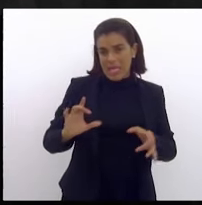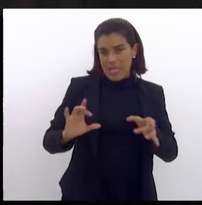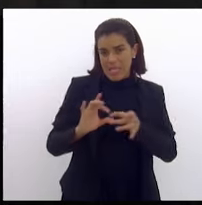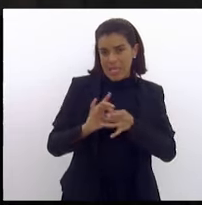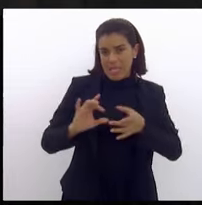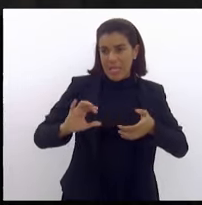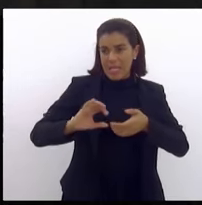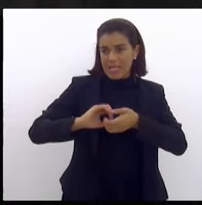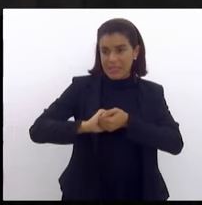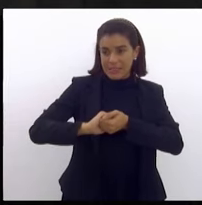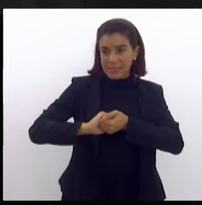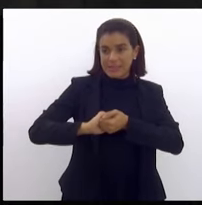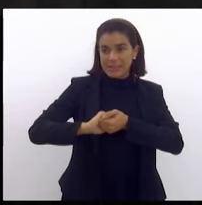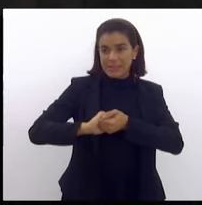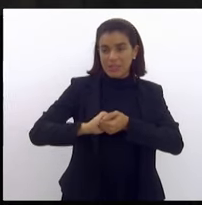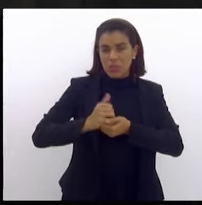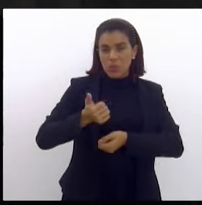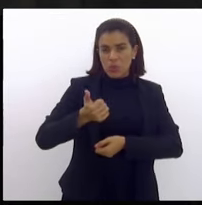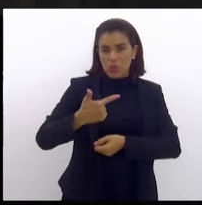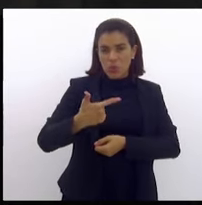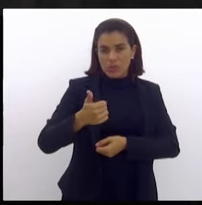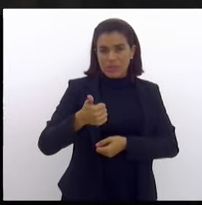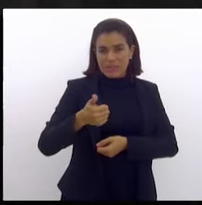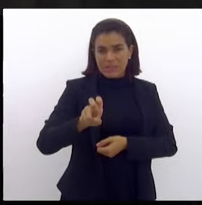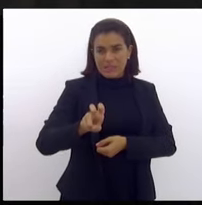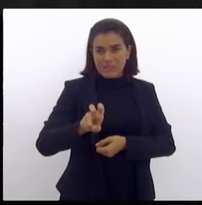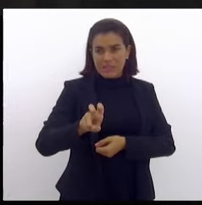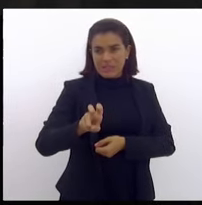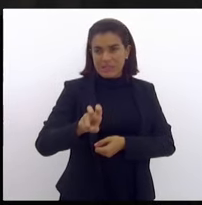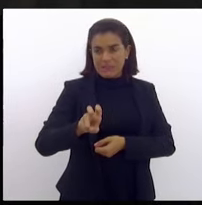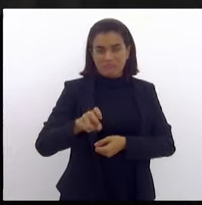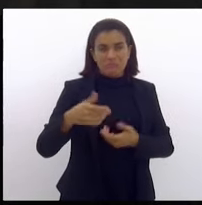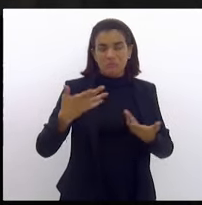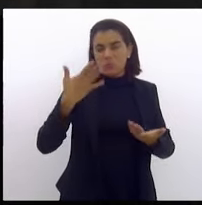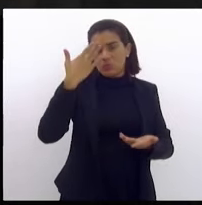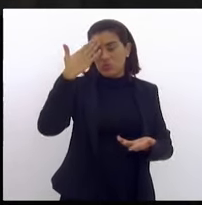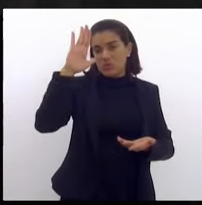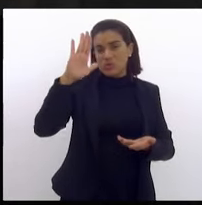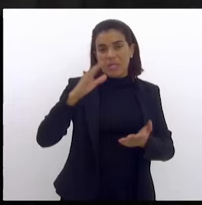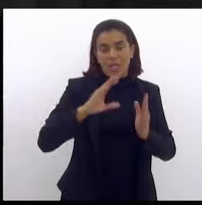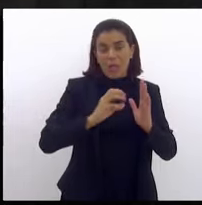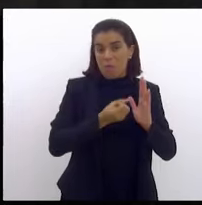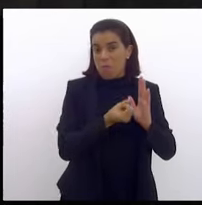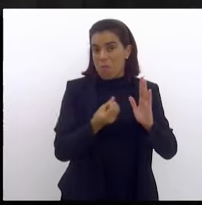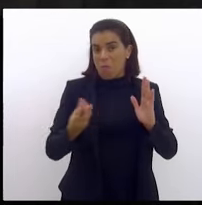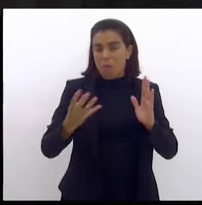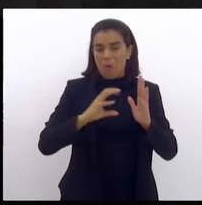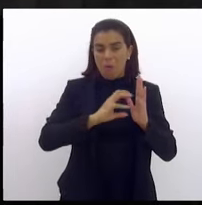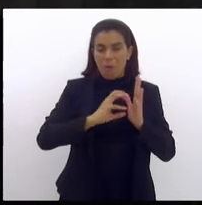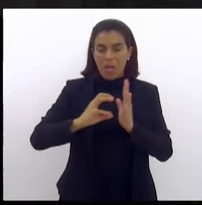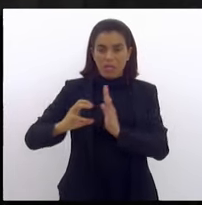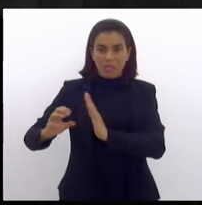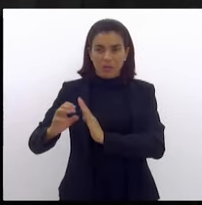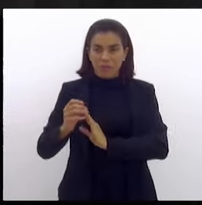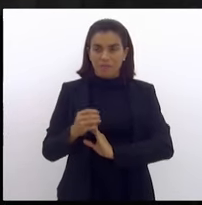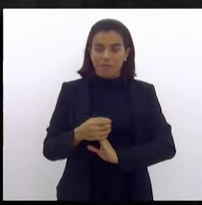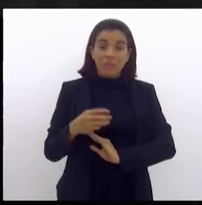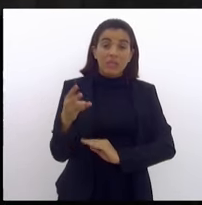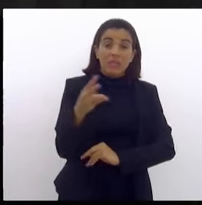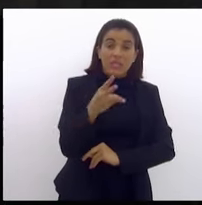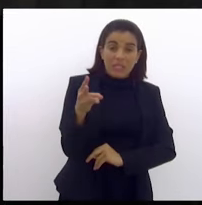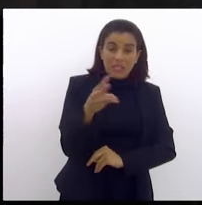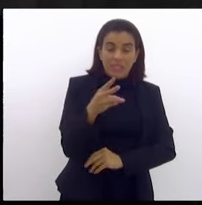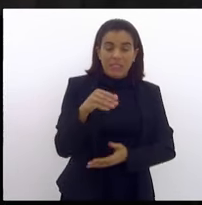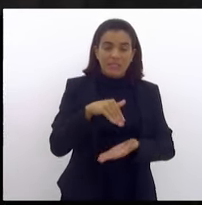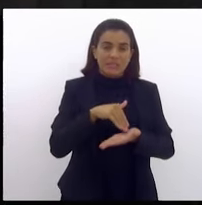aliança 12, 15, sei lá quantos partidos, 33